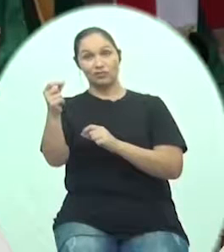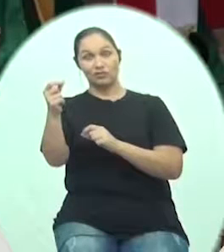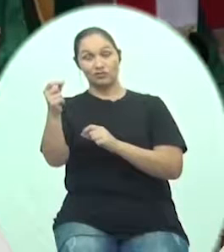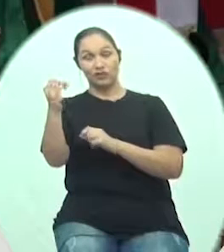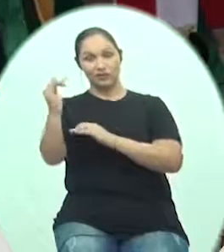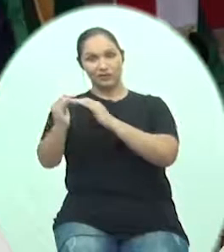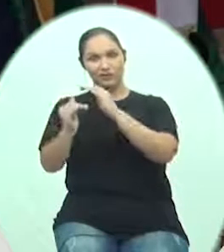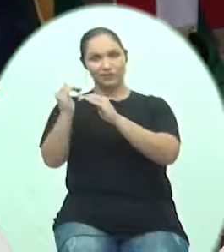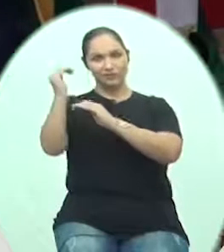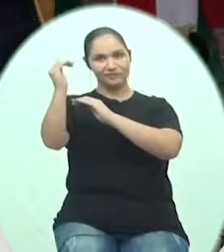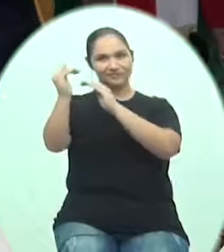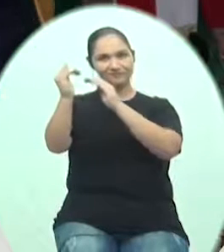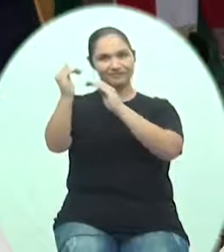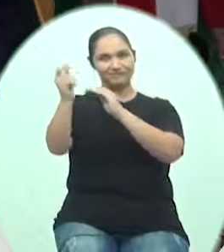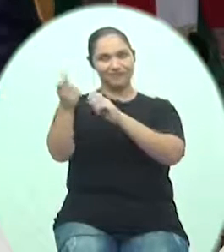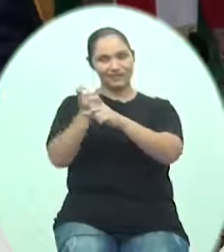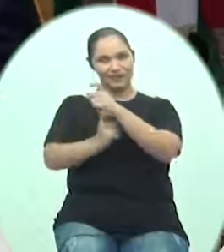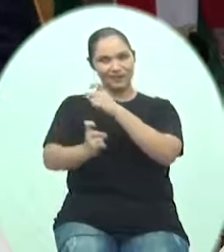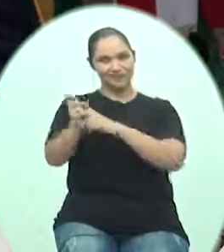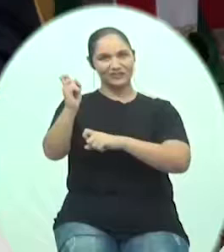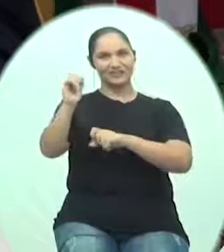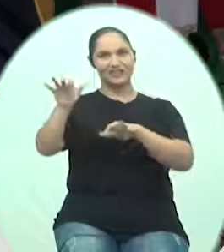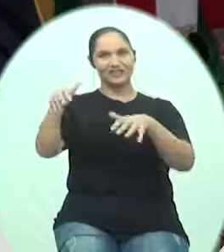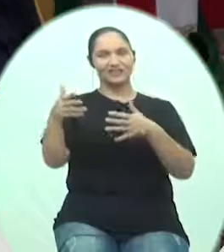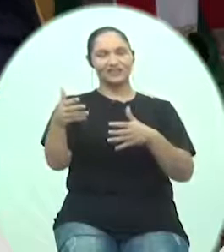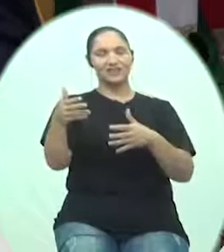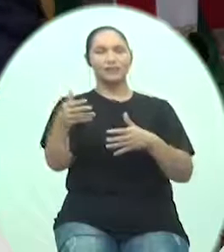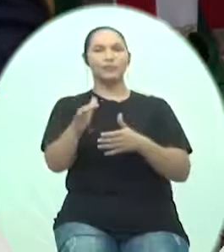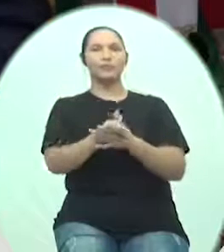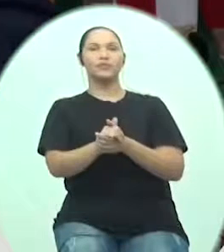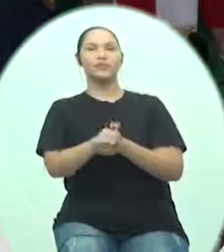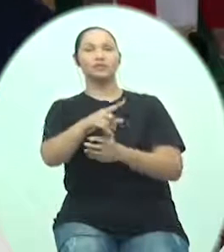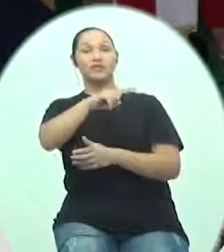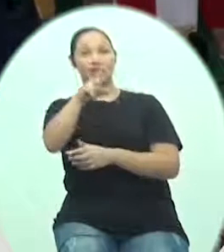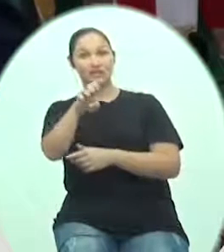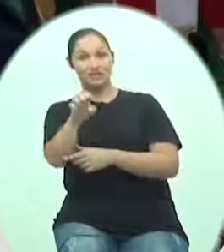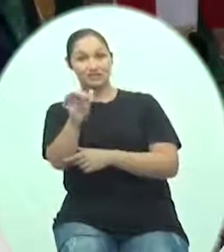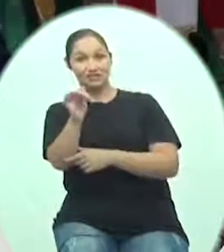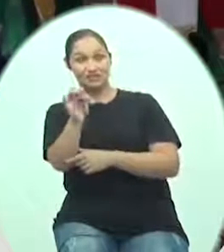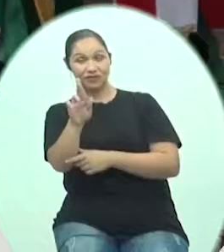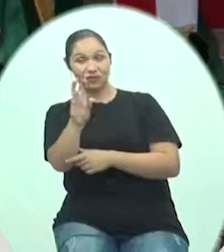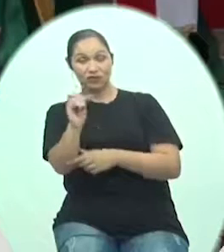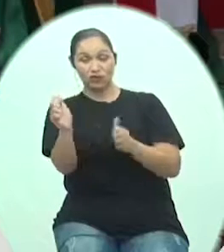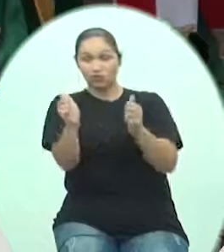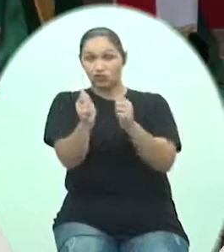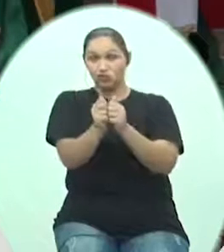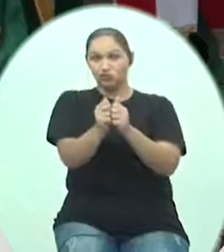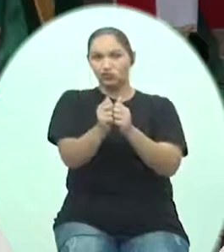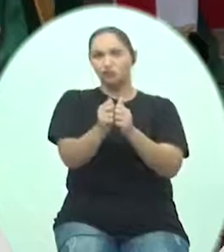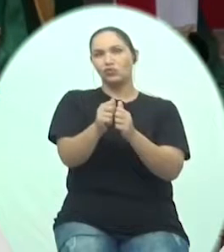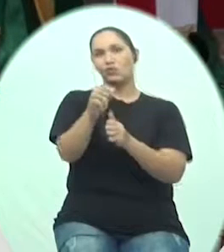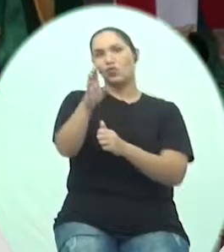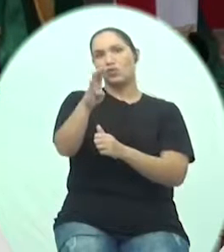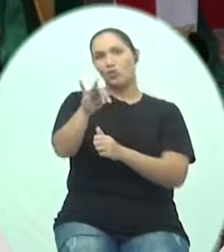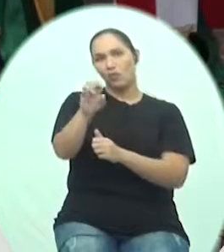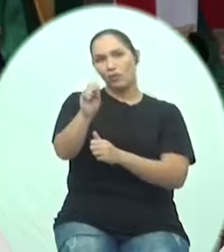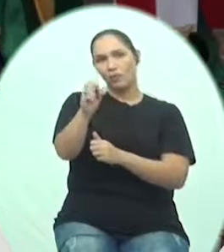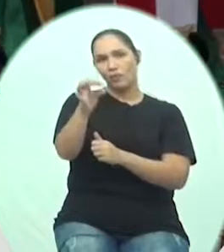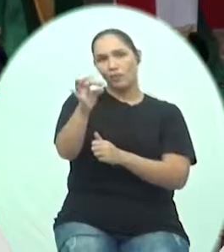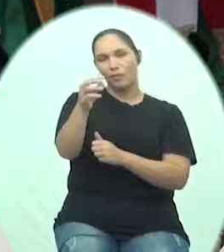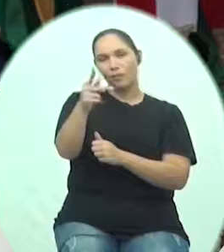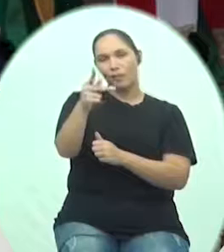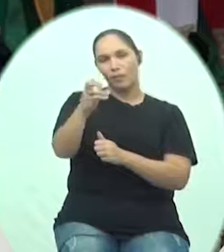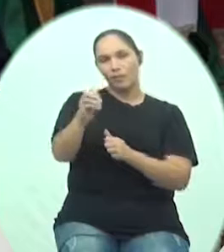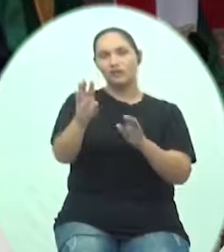seu Zefiro muito bem acompanhado com o Bispo Jacinto com seus familiares o padre Joel Sávio também